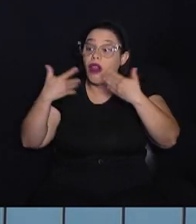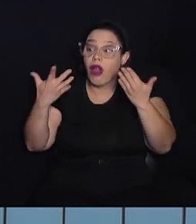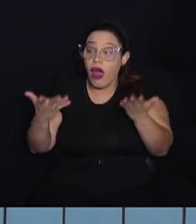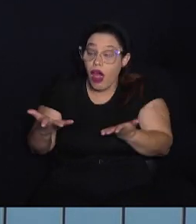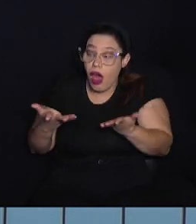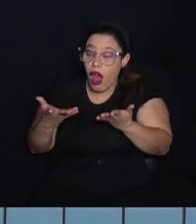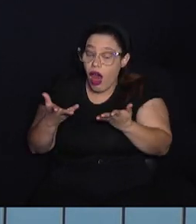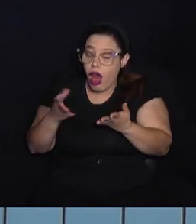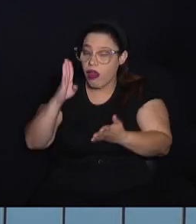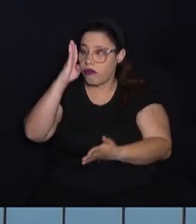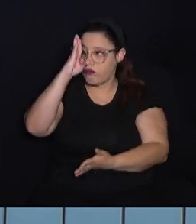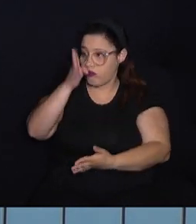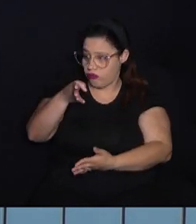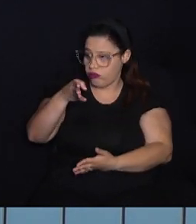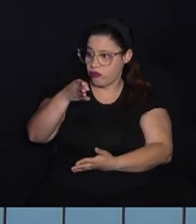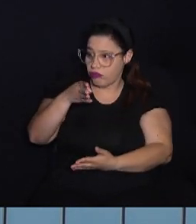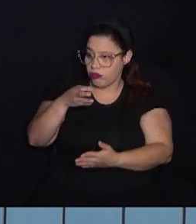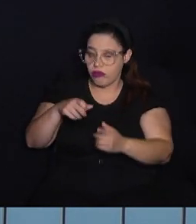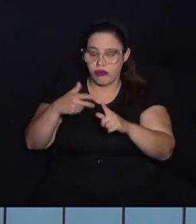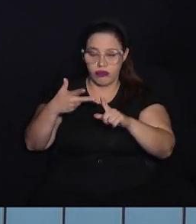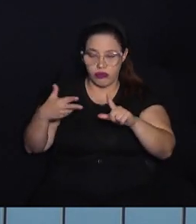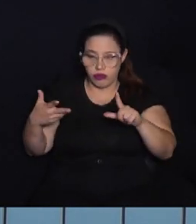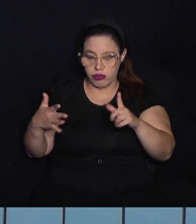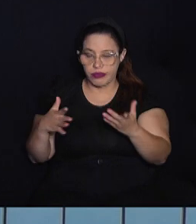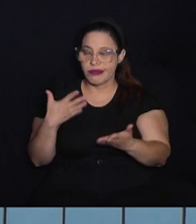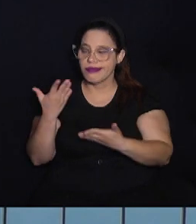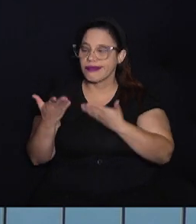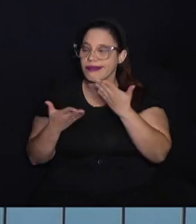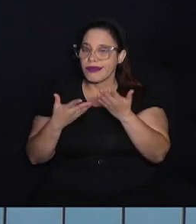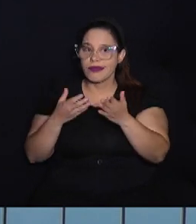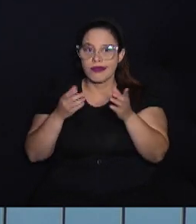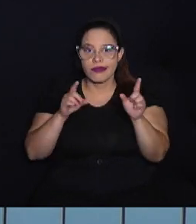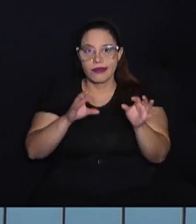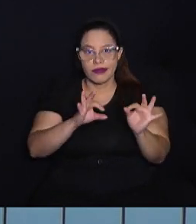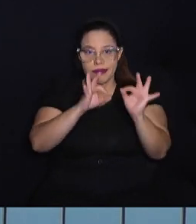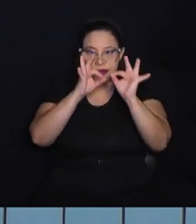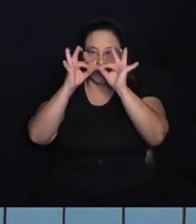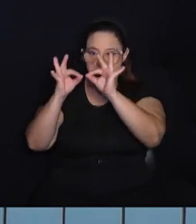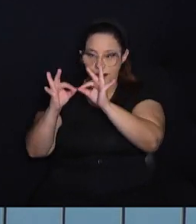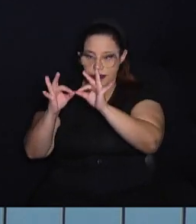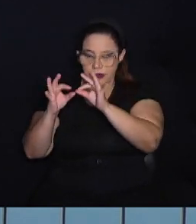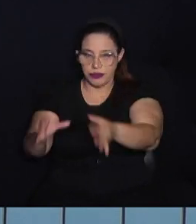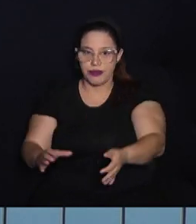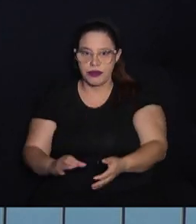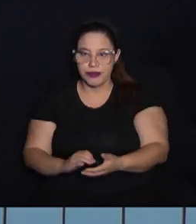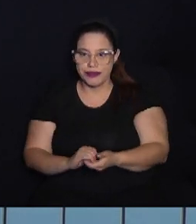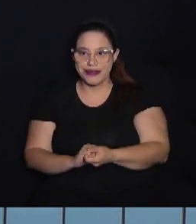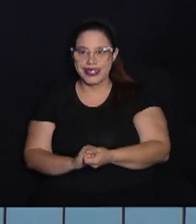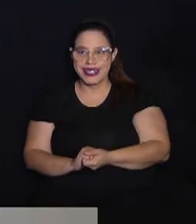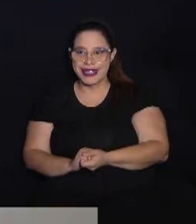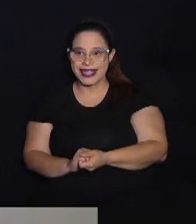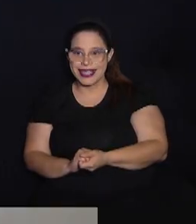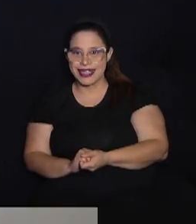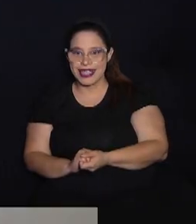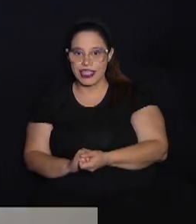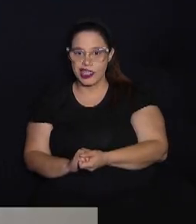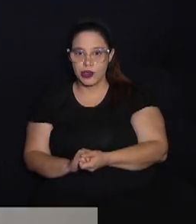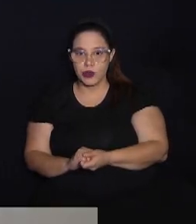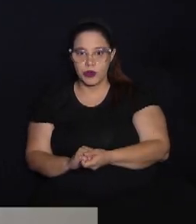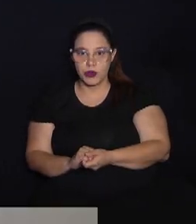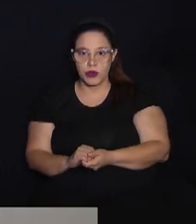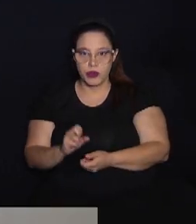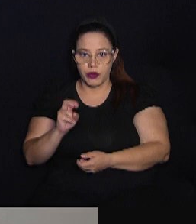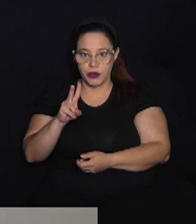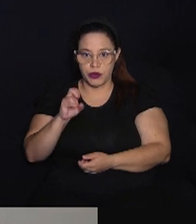das principais características para o pessoal que está acompanhando o nosso programa.